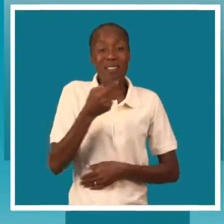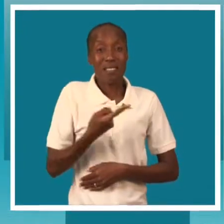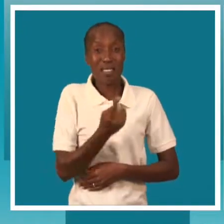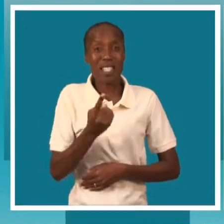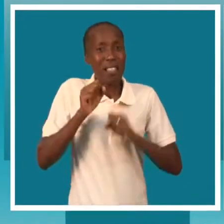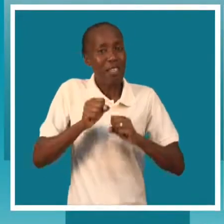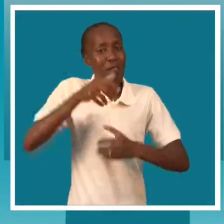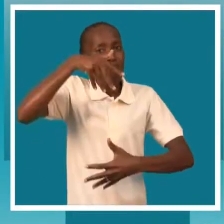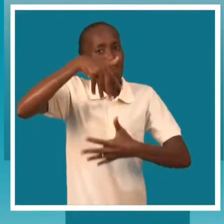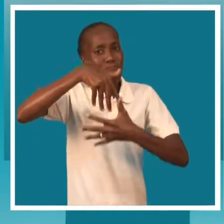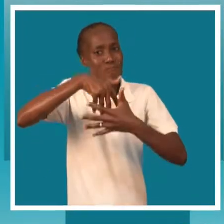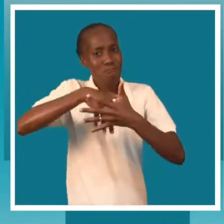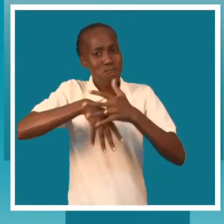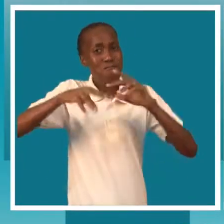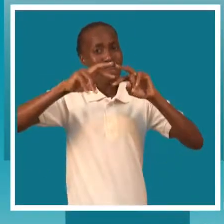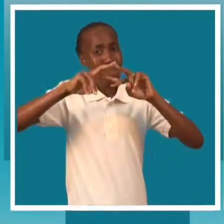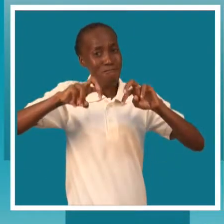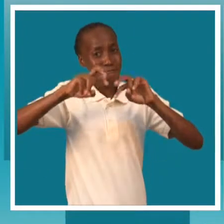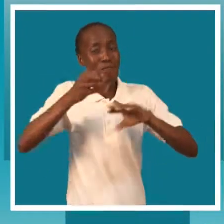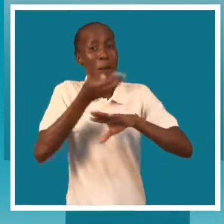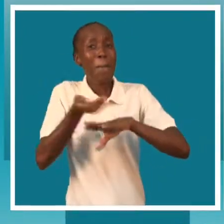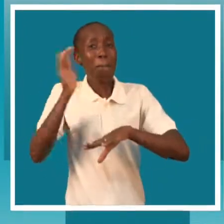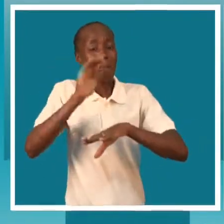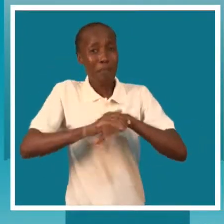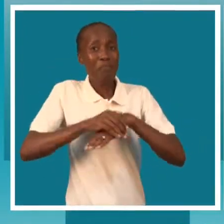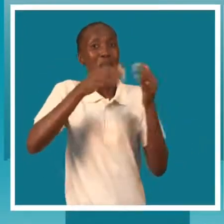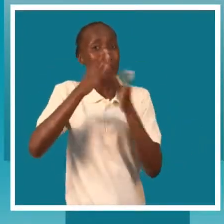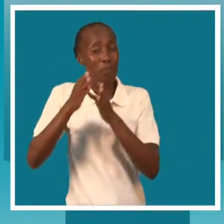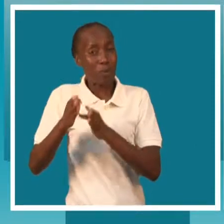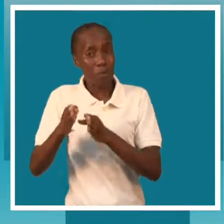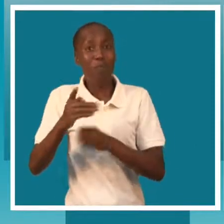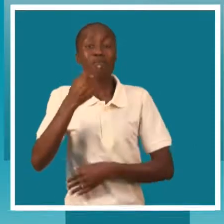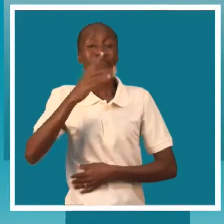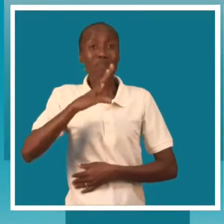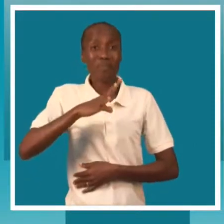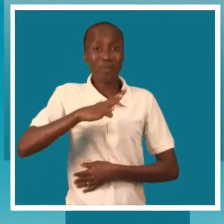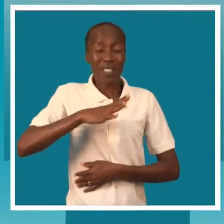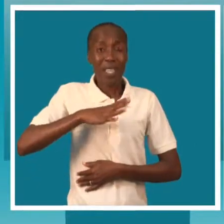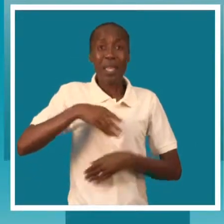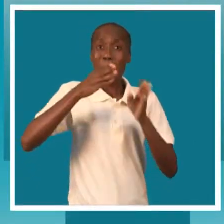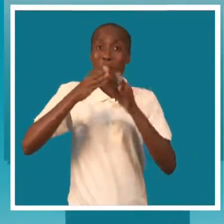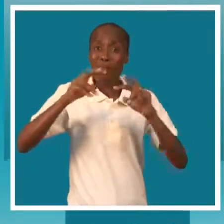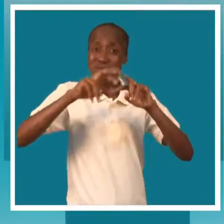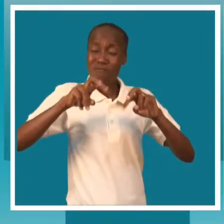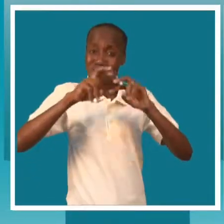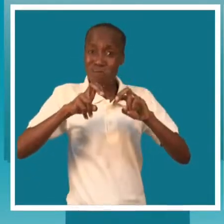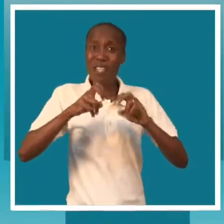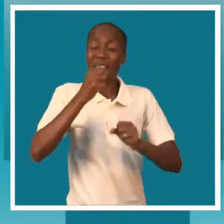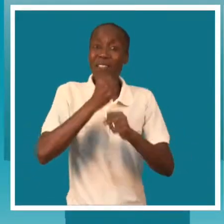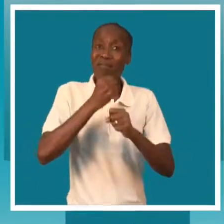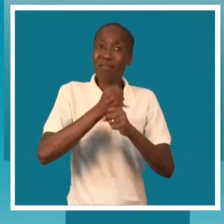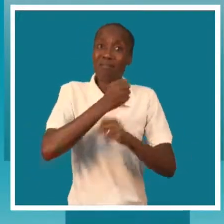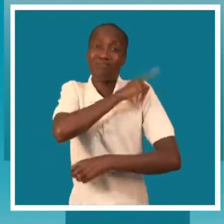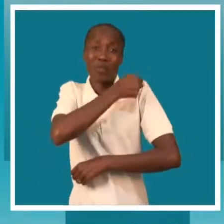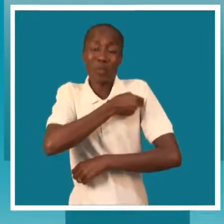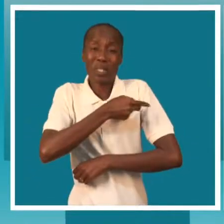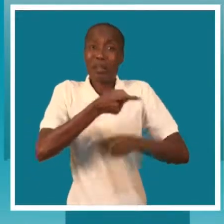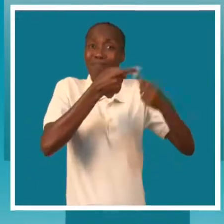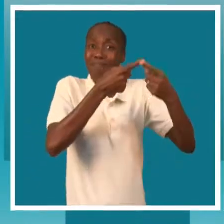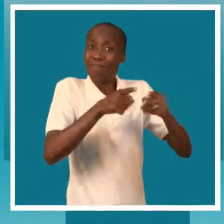estudo. Um estudo pelo especialista, um neurológico, um neurologista ou um pediatra. E que deve fazer os